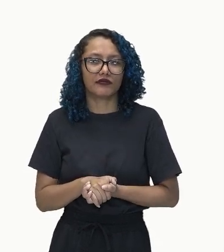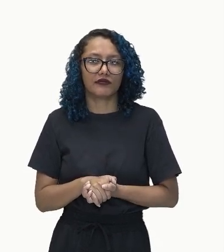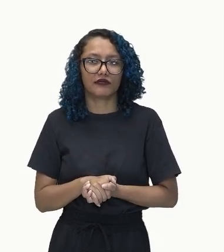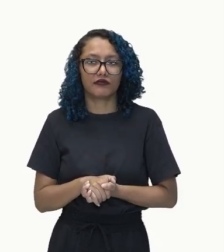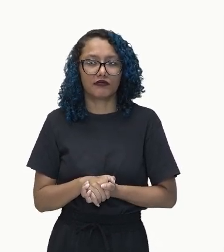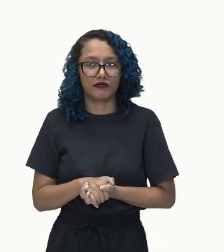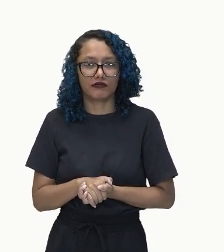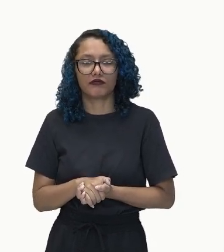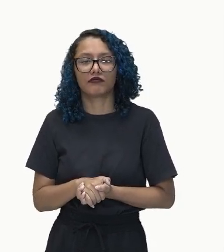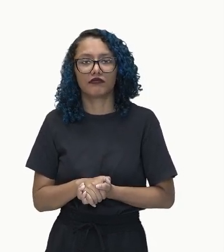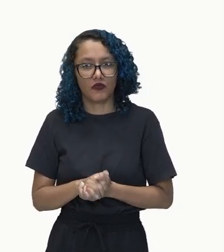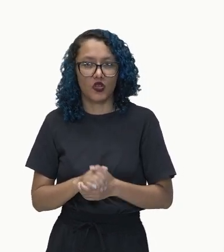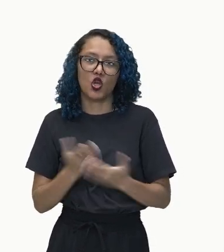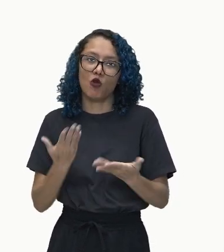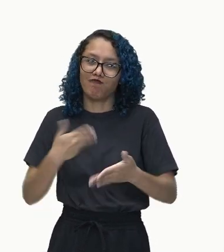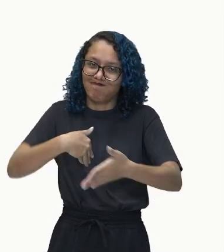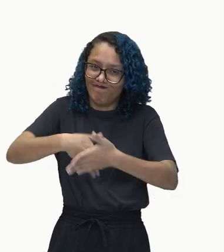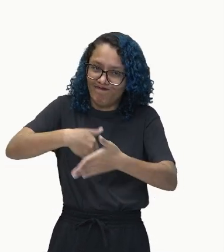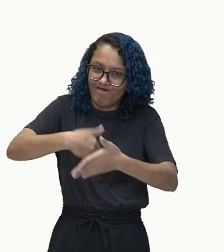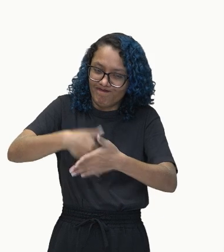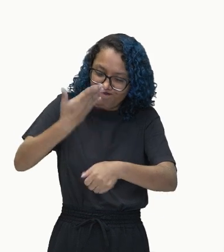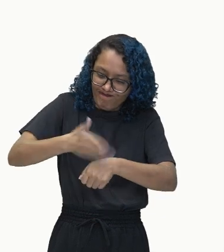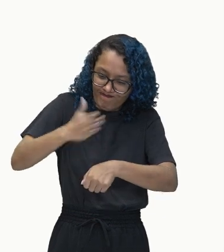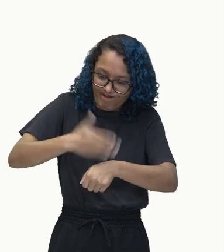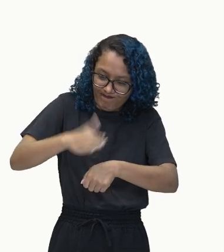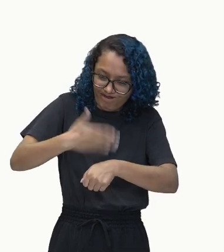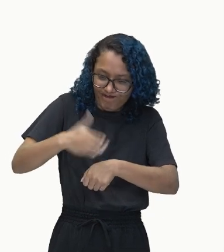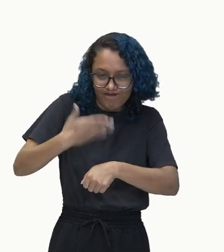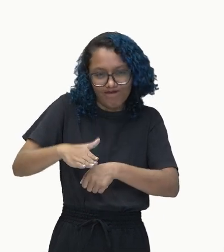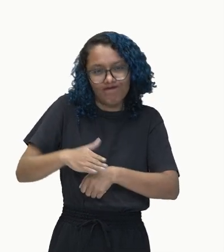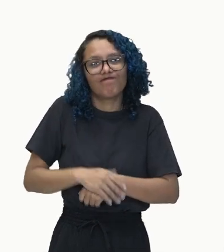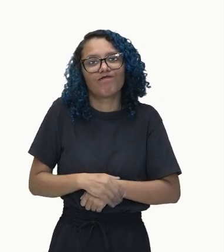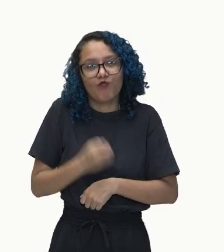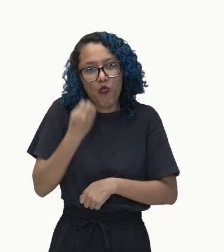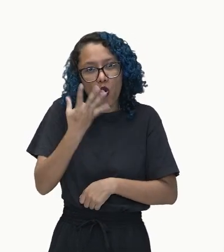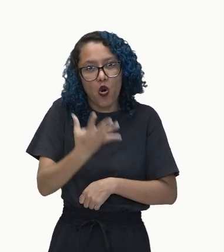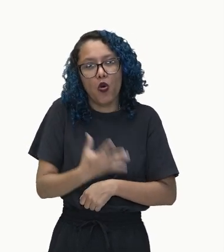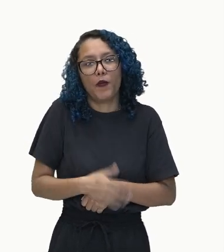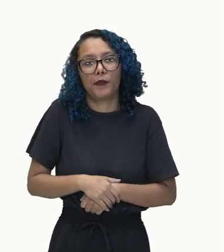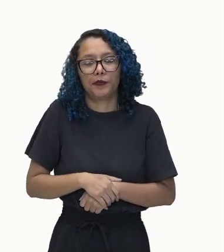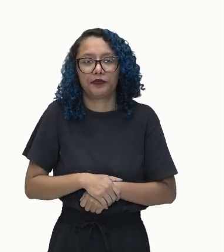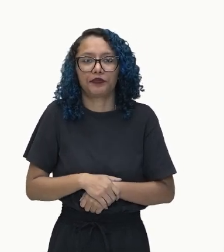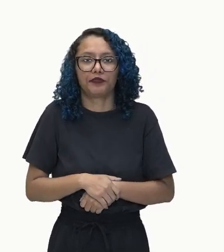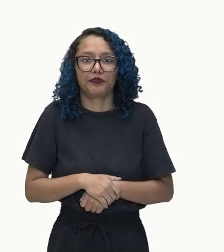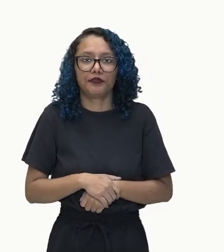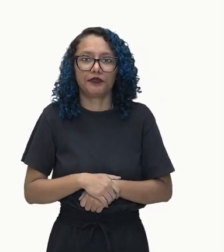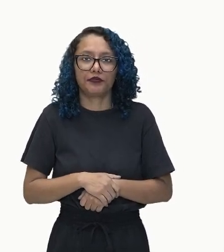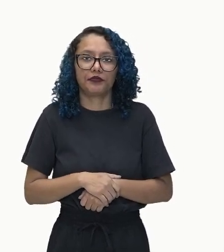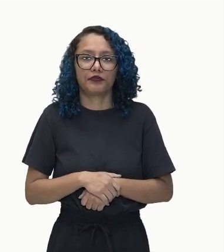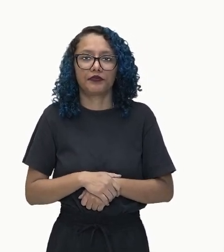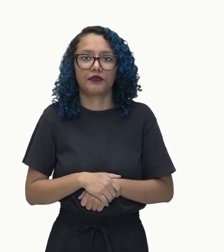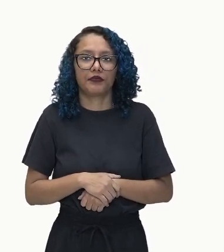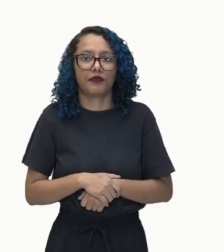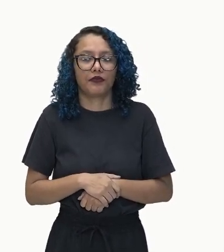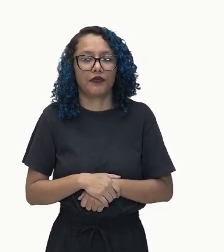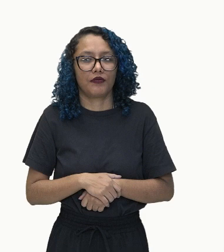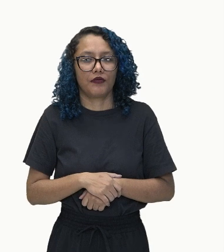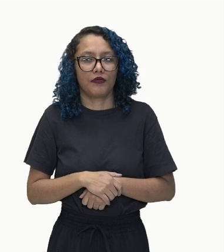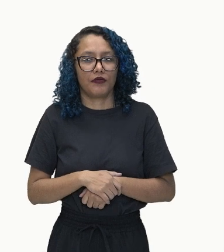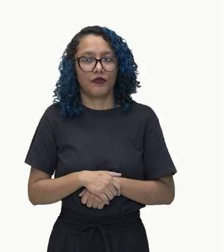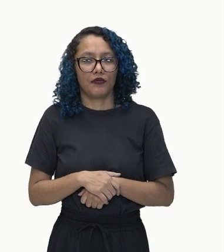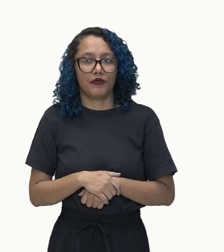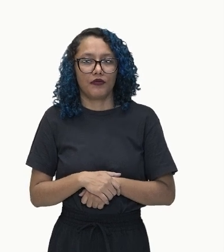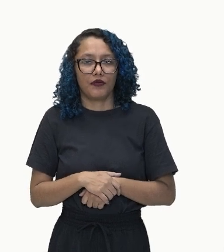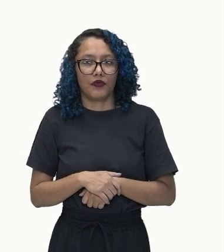jogaram muito ontem. Então temos o predicado aí, ó, tudo que se fala a respeito do sujeito. Que eles jogaram muito